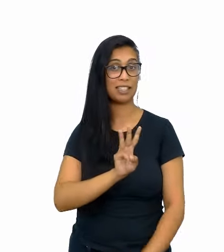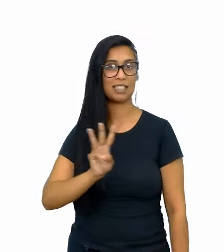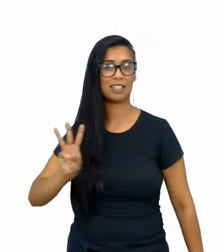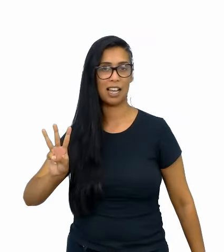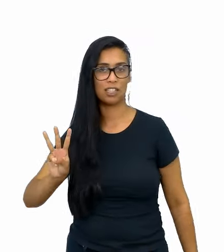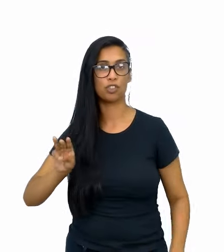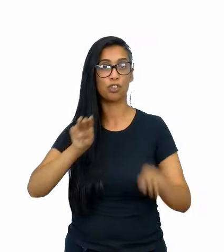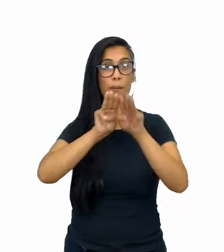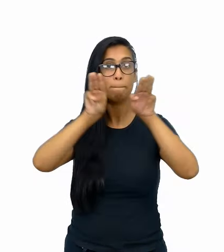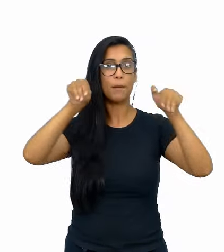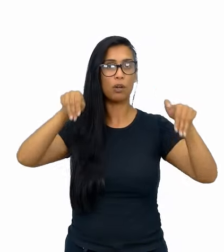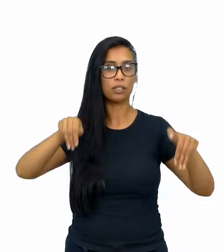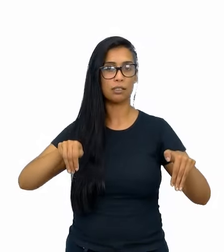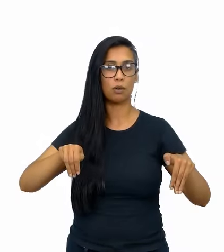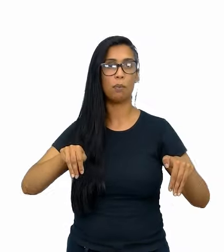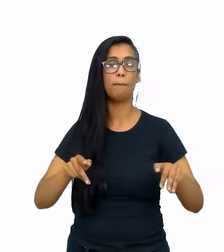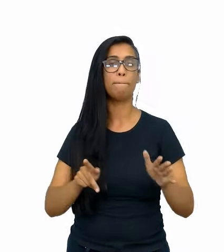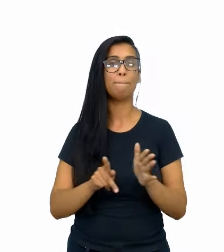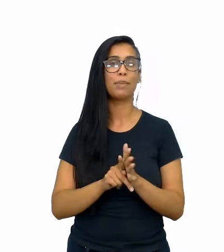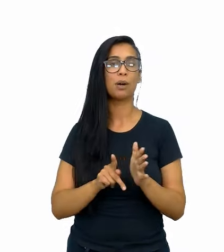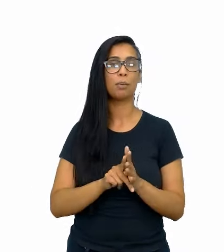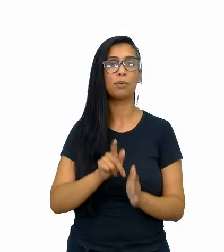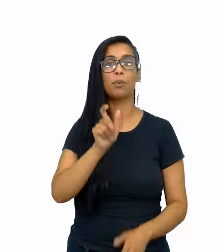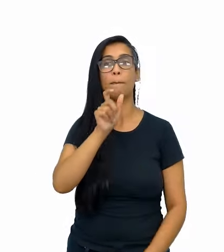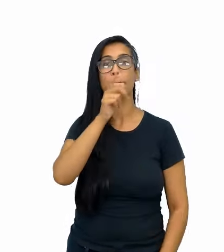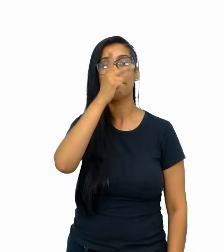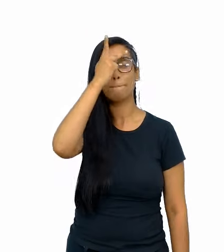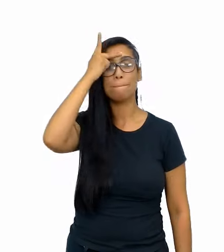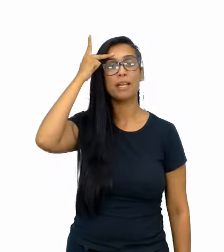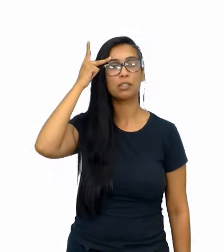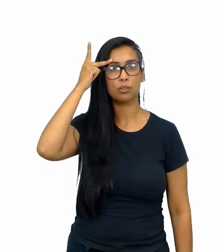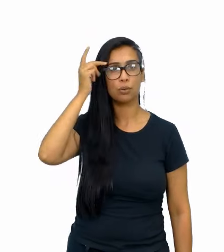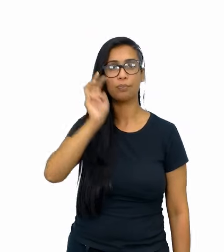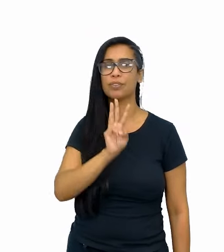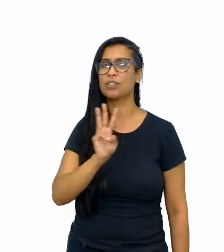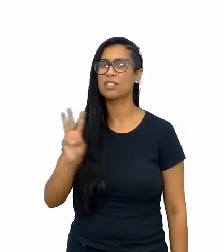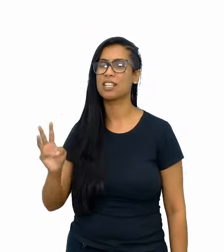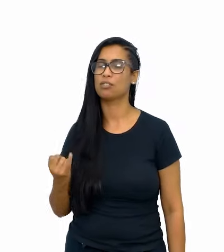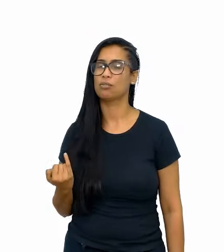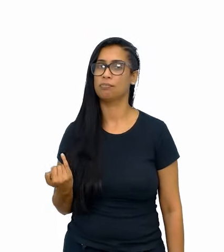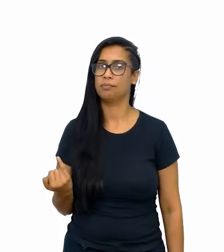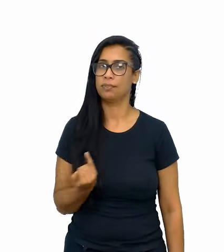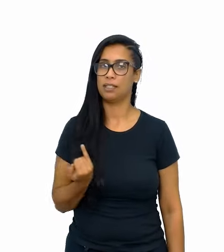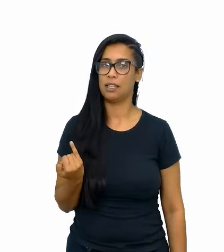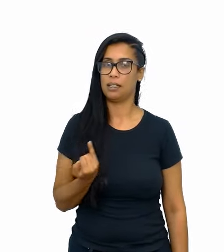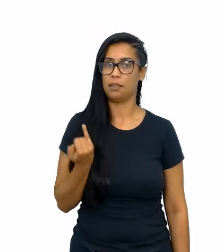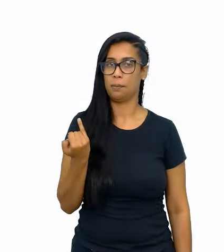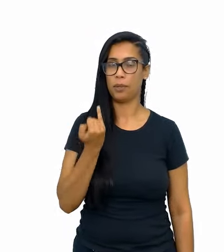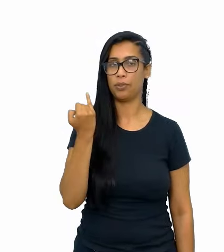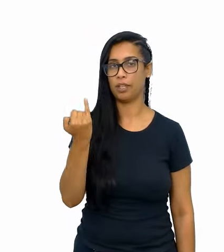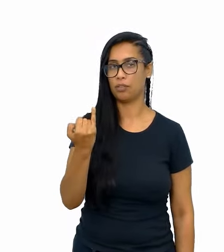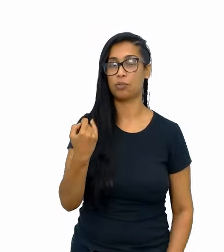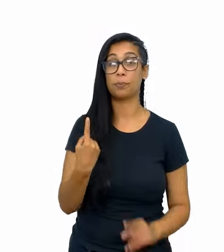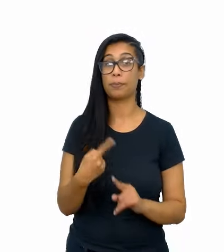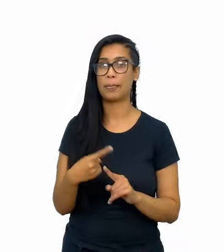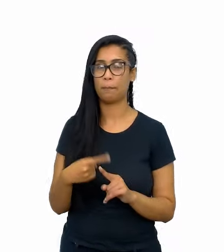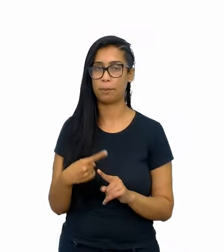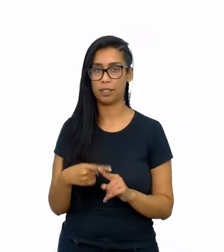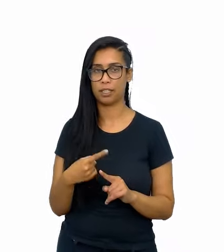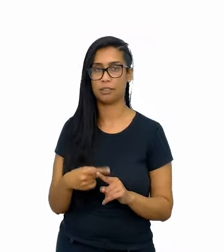da Pessoa. Esse site é muito bacana, professores. Ele traz diferentes relatos